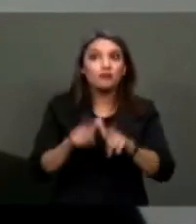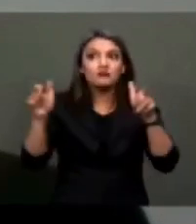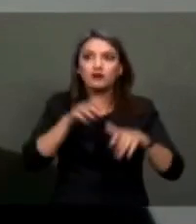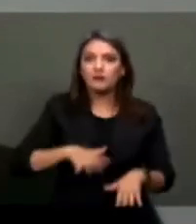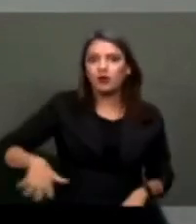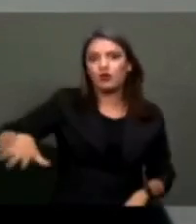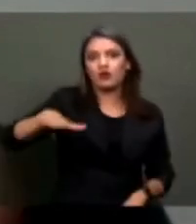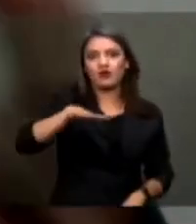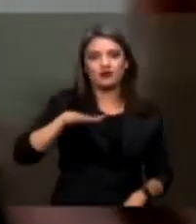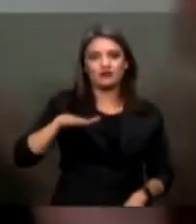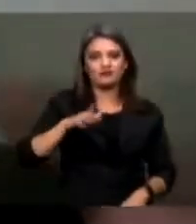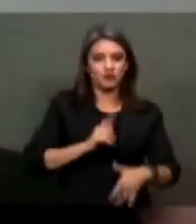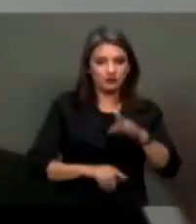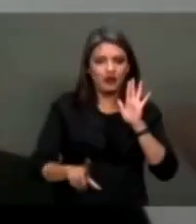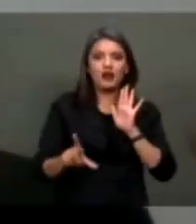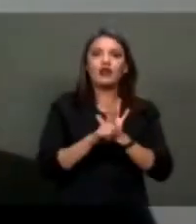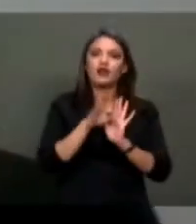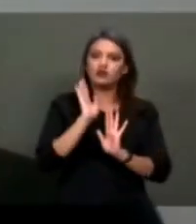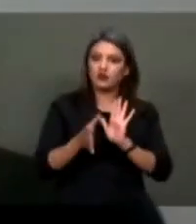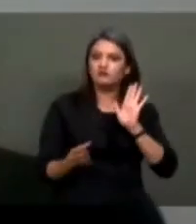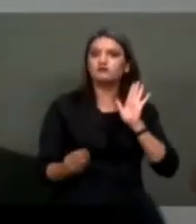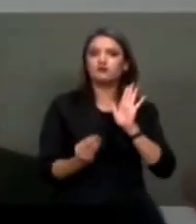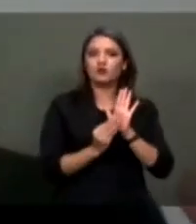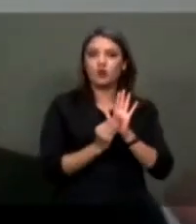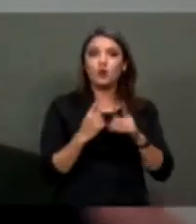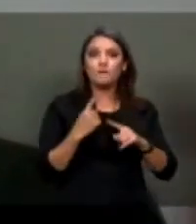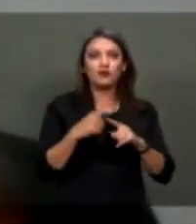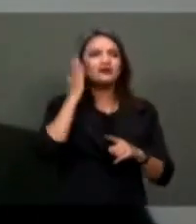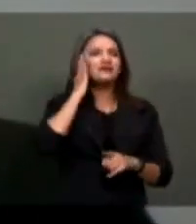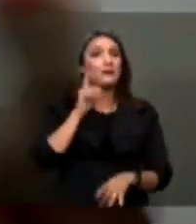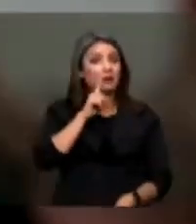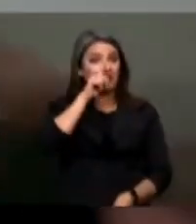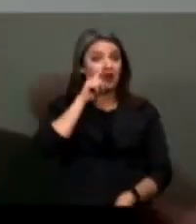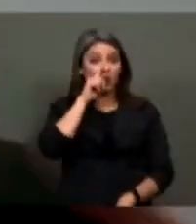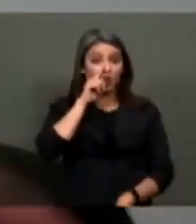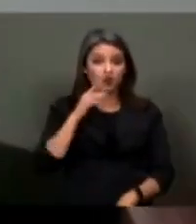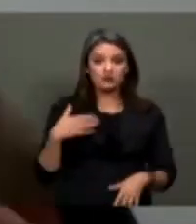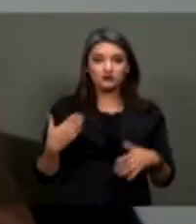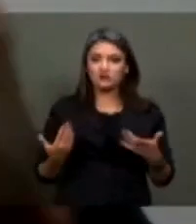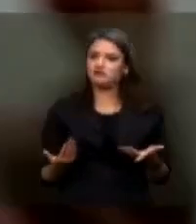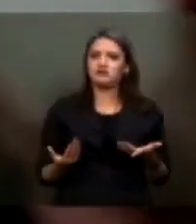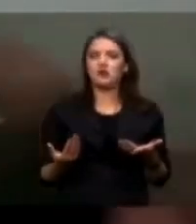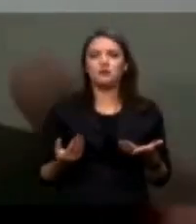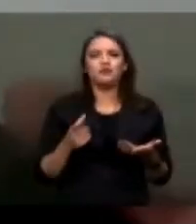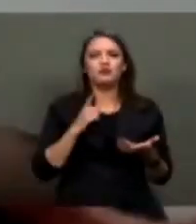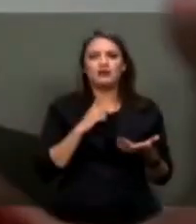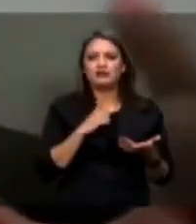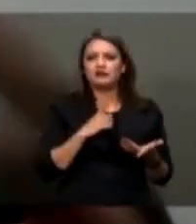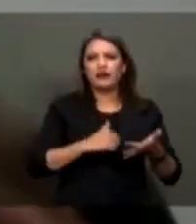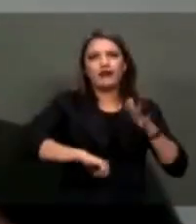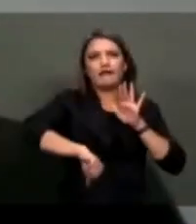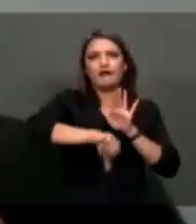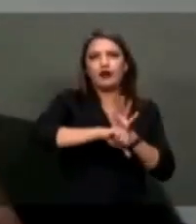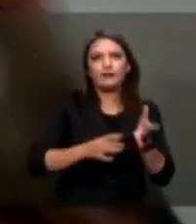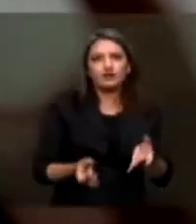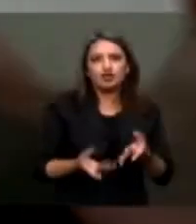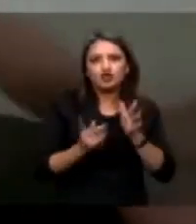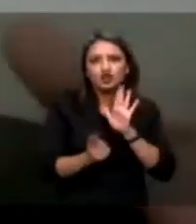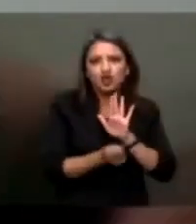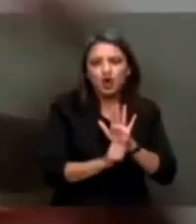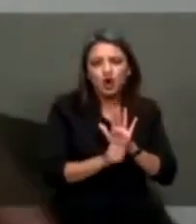presumido pelo legislador isso não é novidade nosso direito penal isso está presente nos filmes de drogas